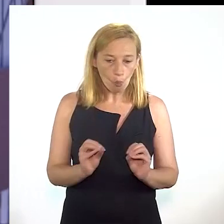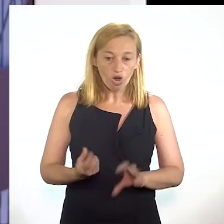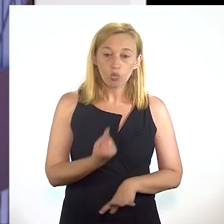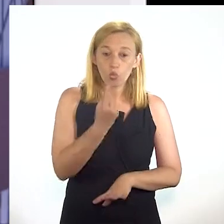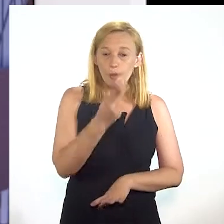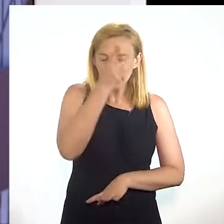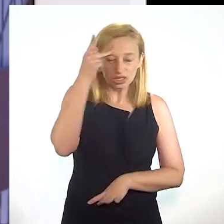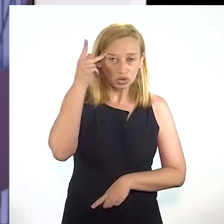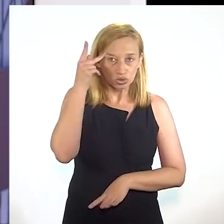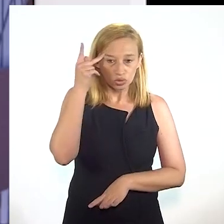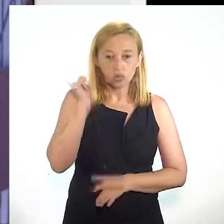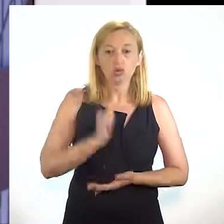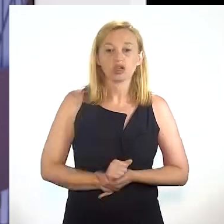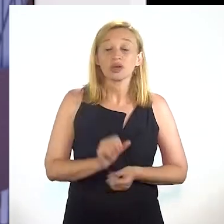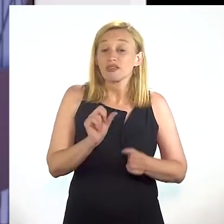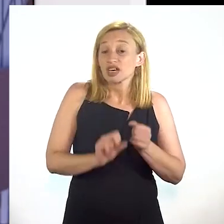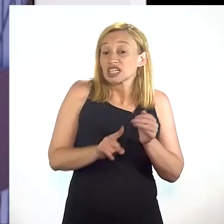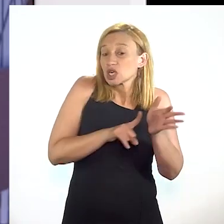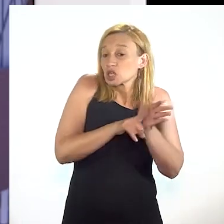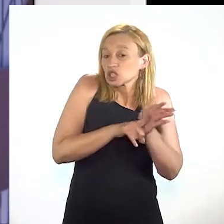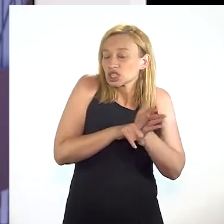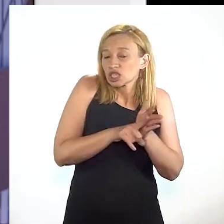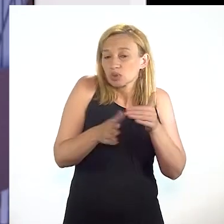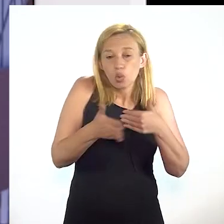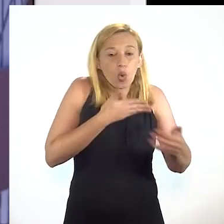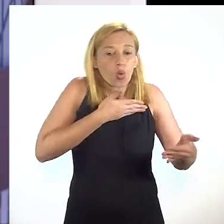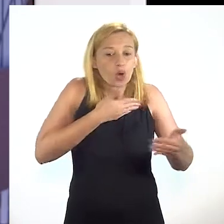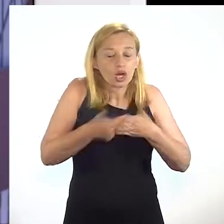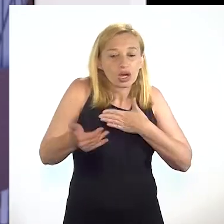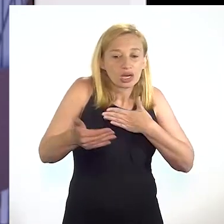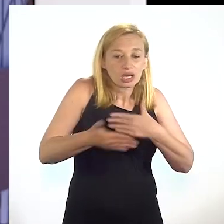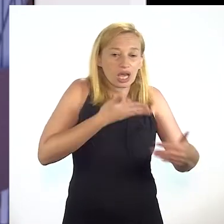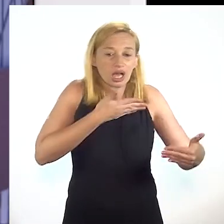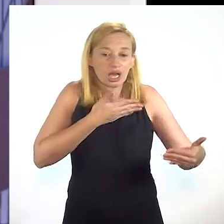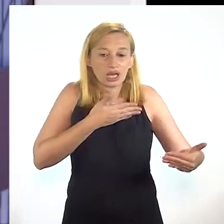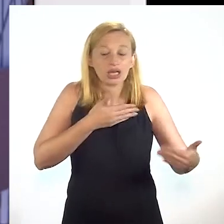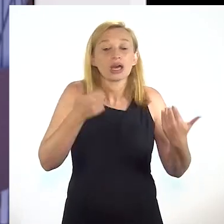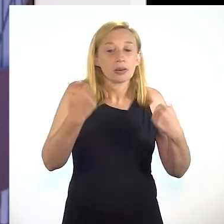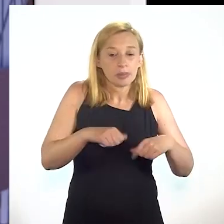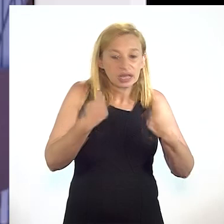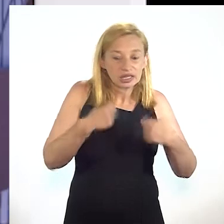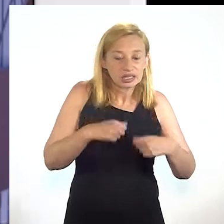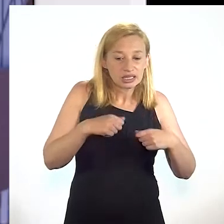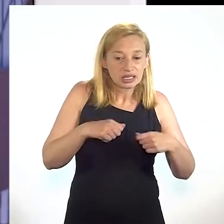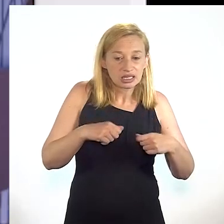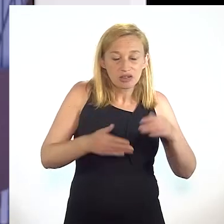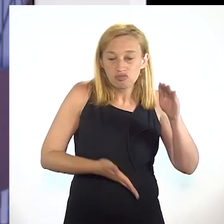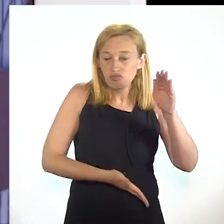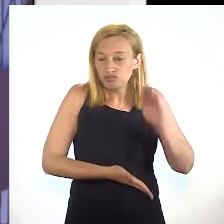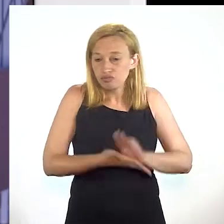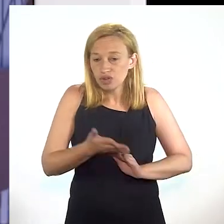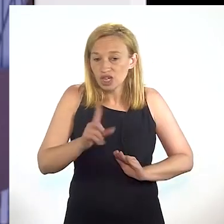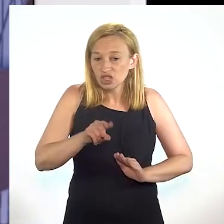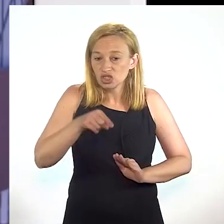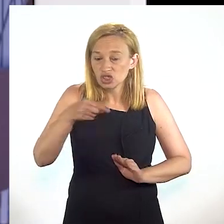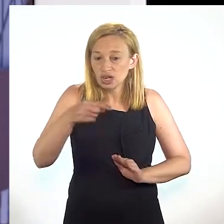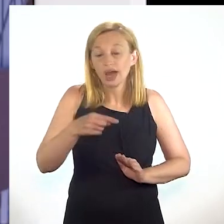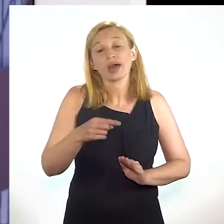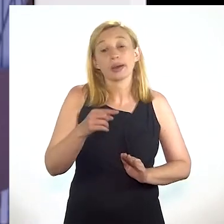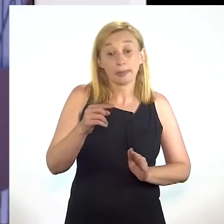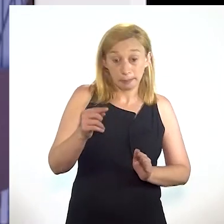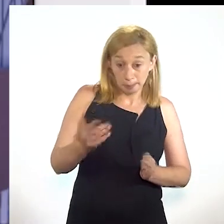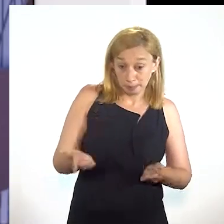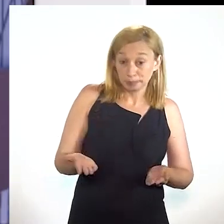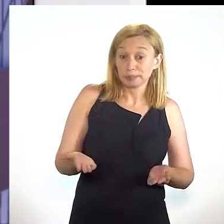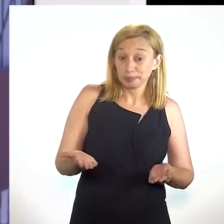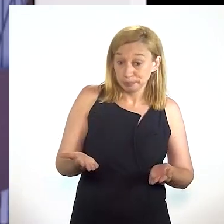exemplo, para uma pessoa que, para fazer um exame qualquer de imagem, tem que atravessar, literalmente, a cidade